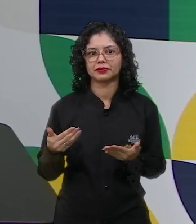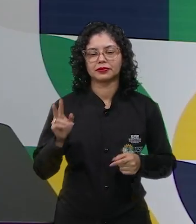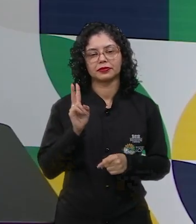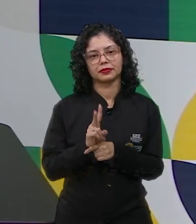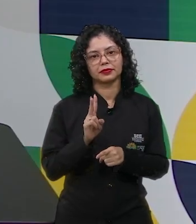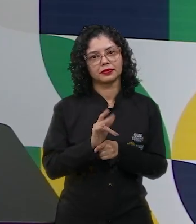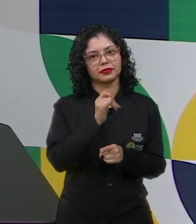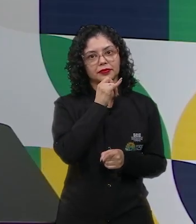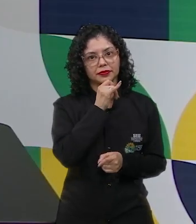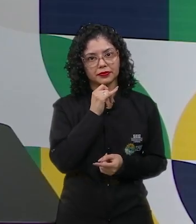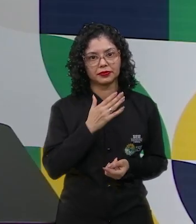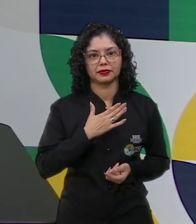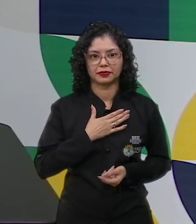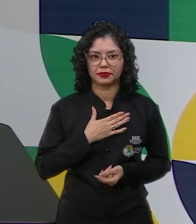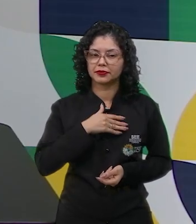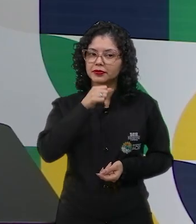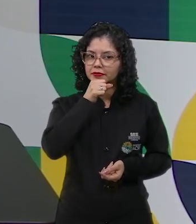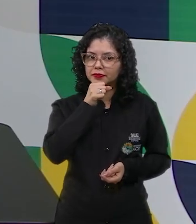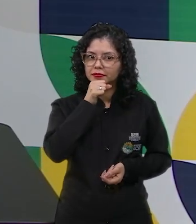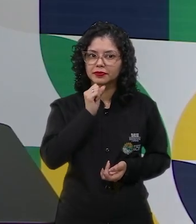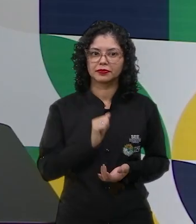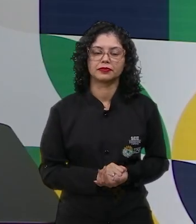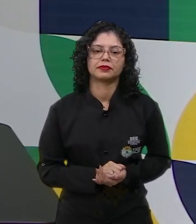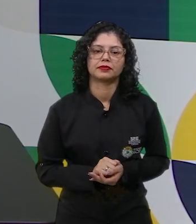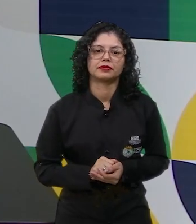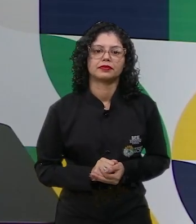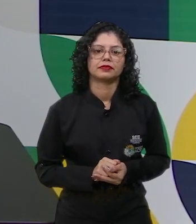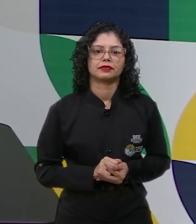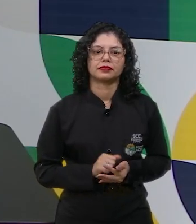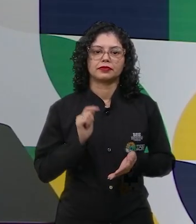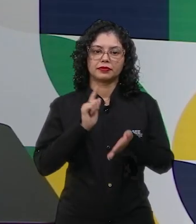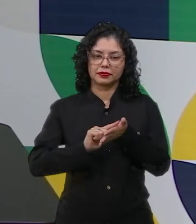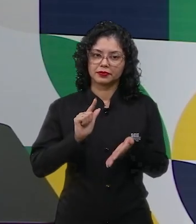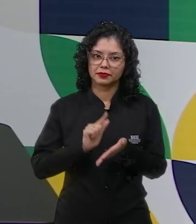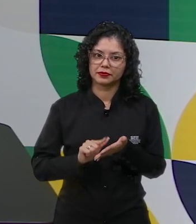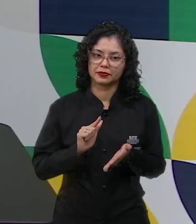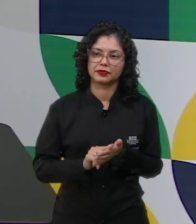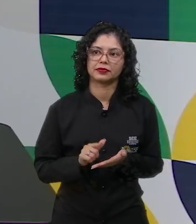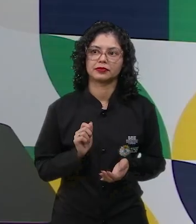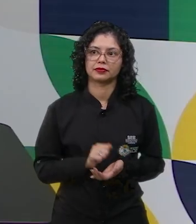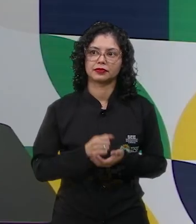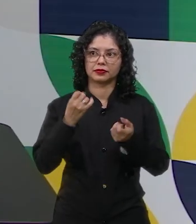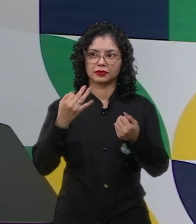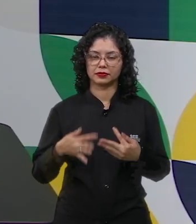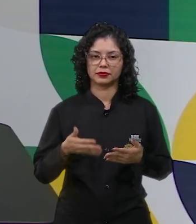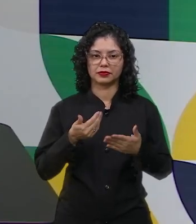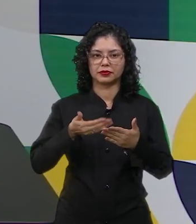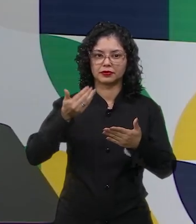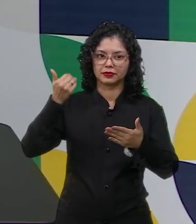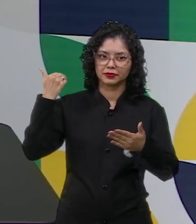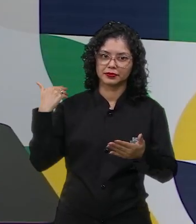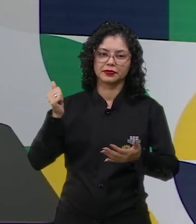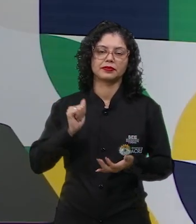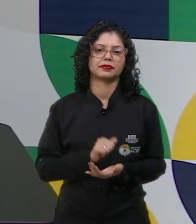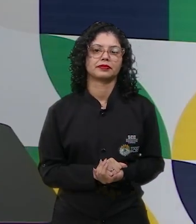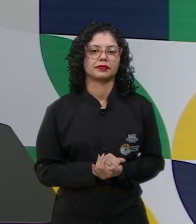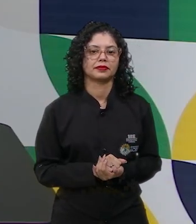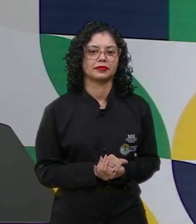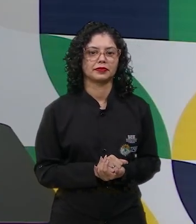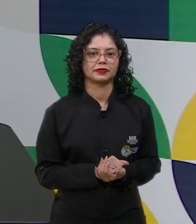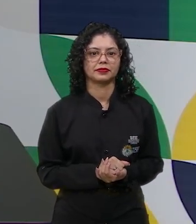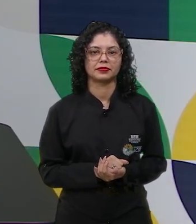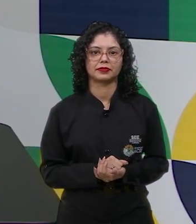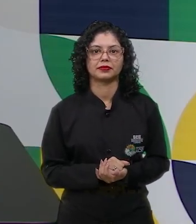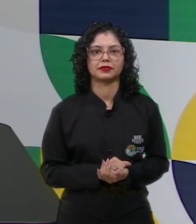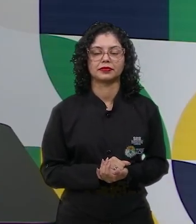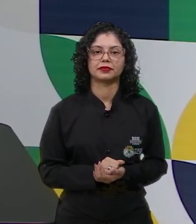Por exemplo, a minha avó, gente, ela lavava, né, ela da época que conta, assim, bem lá atrás, ela